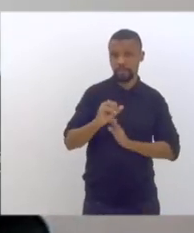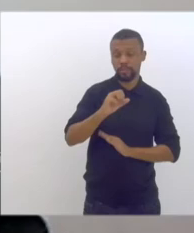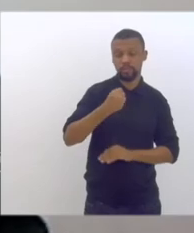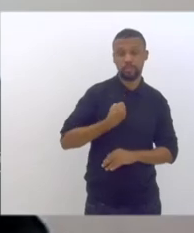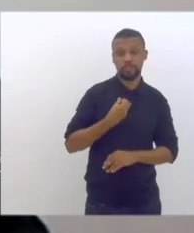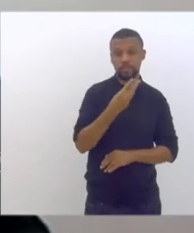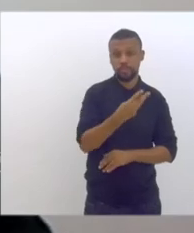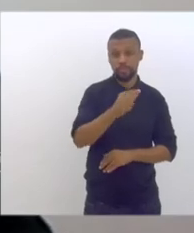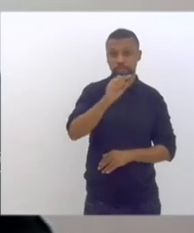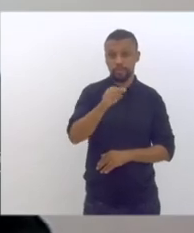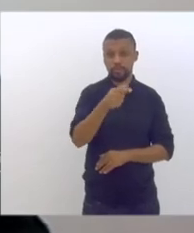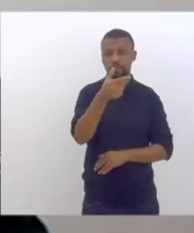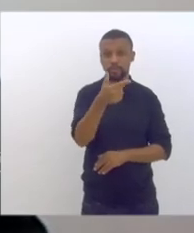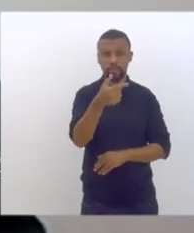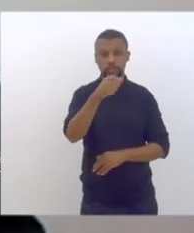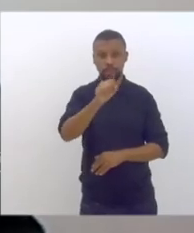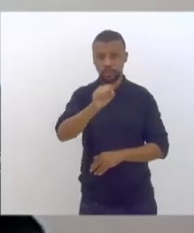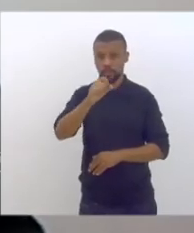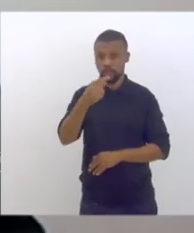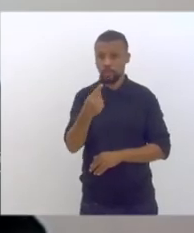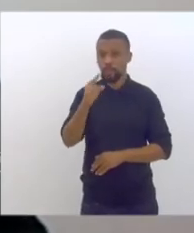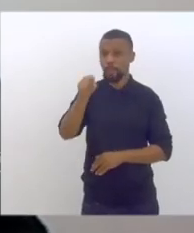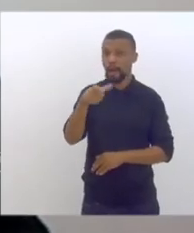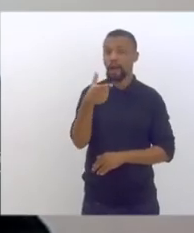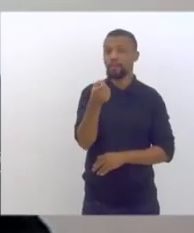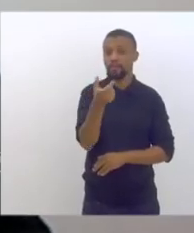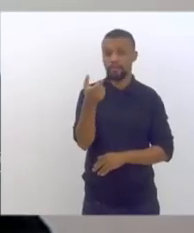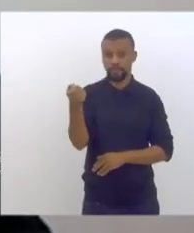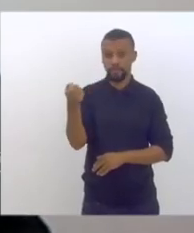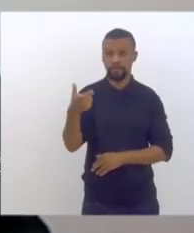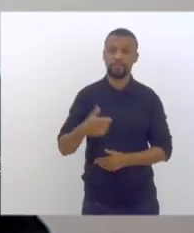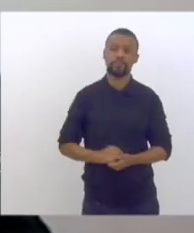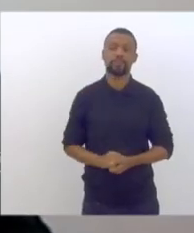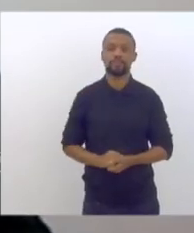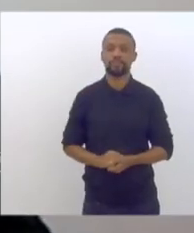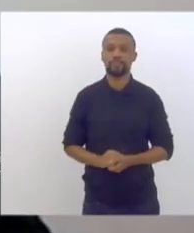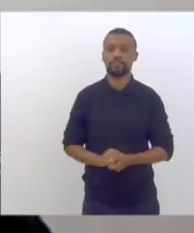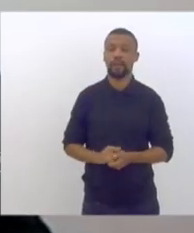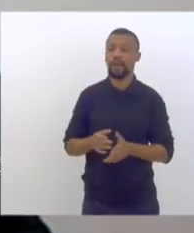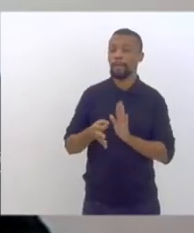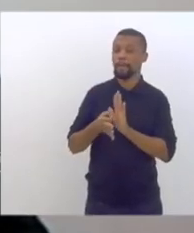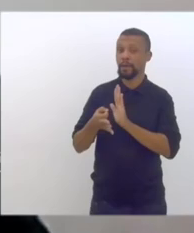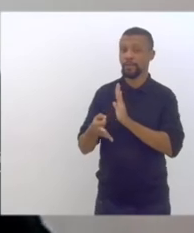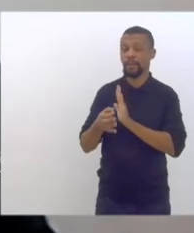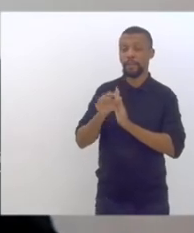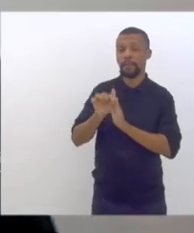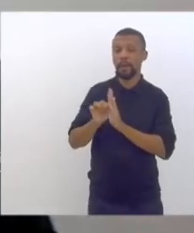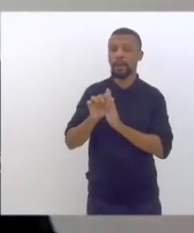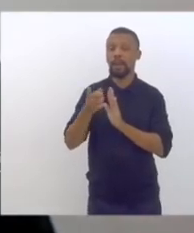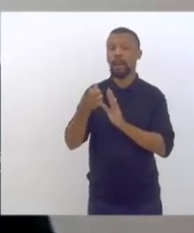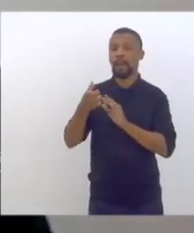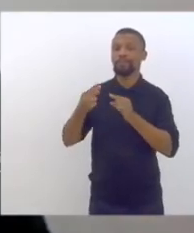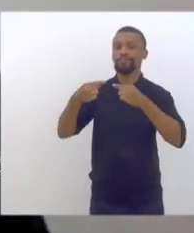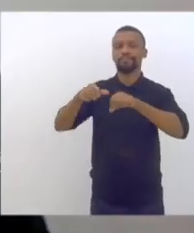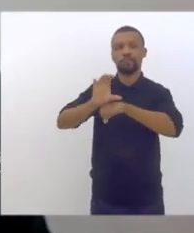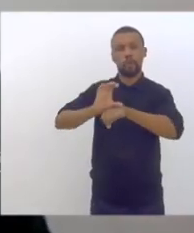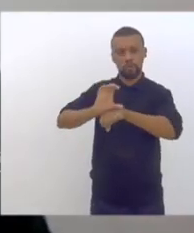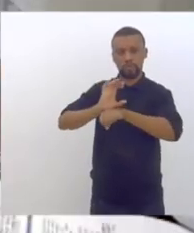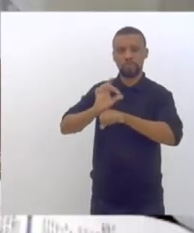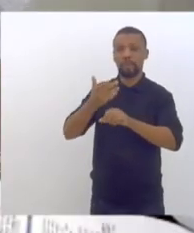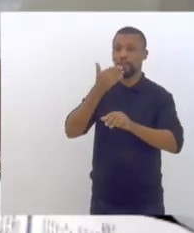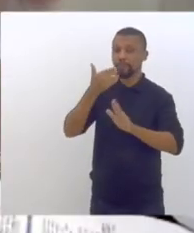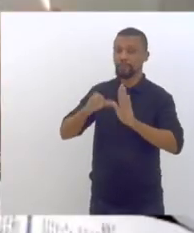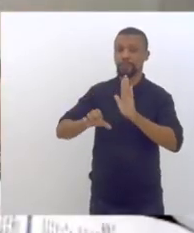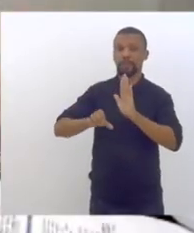3.281 e 2020 o parecer pela constitucionalidade com emenda